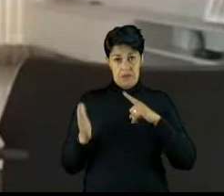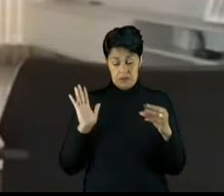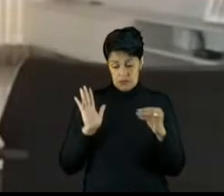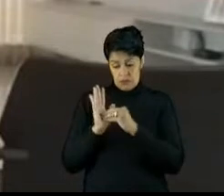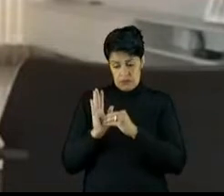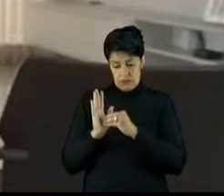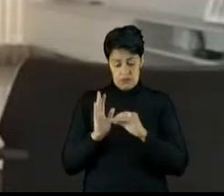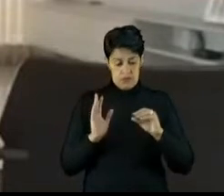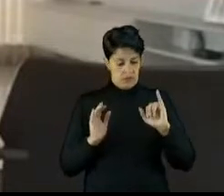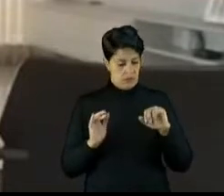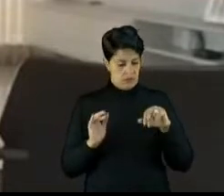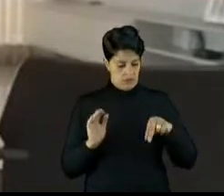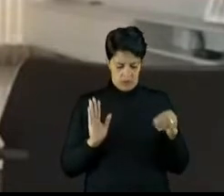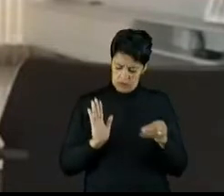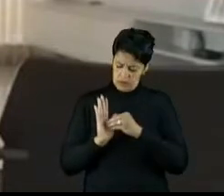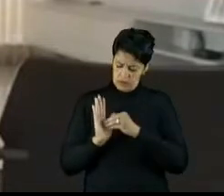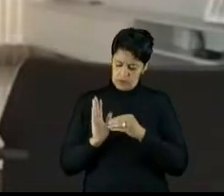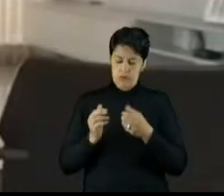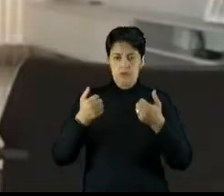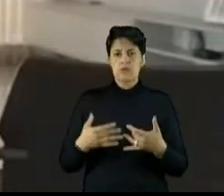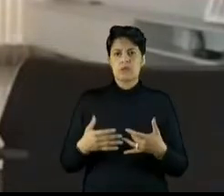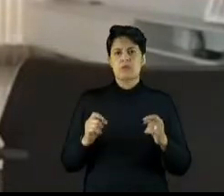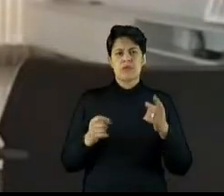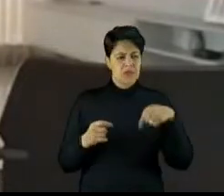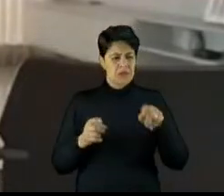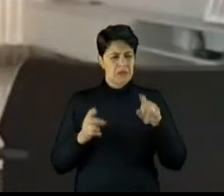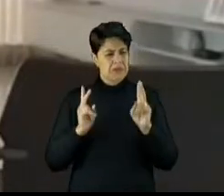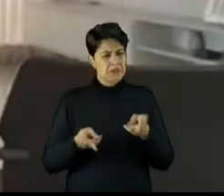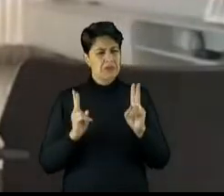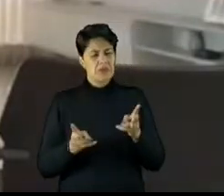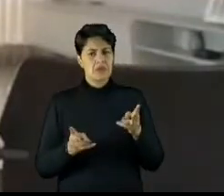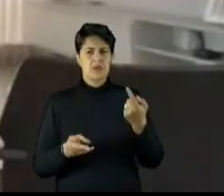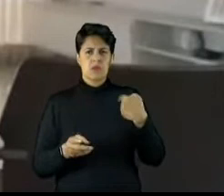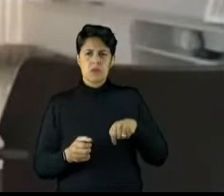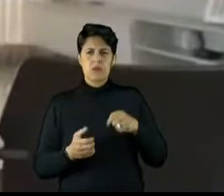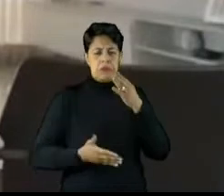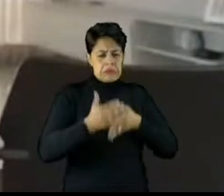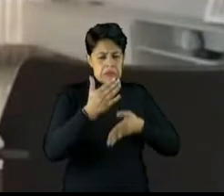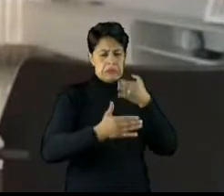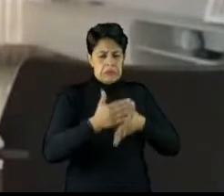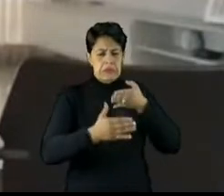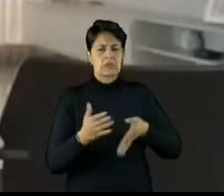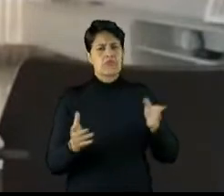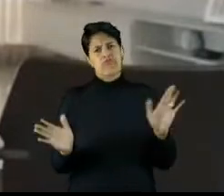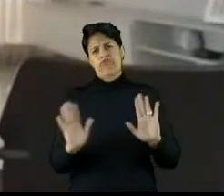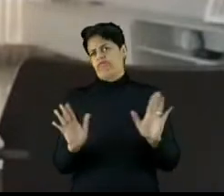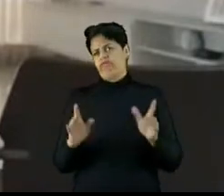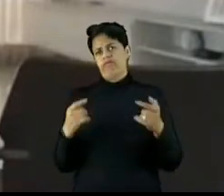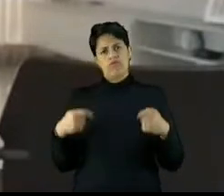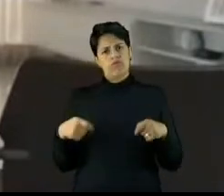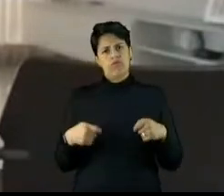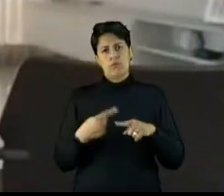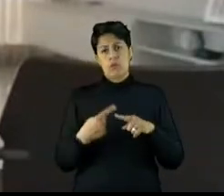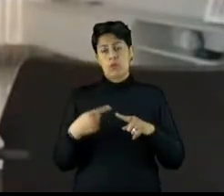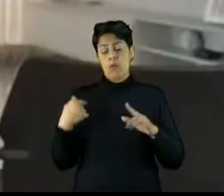de Regimento, a também refletir um pouco sobre essa questão, para que, se for o caso, nós possamos submeter ao plenário